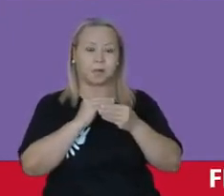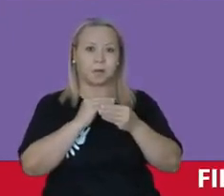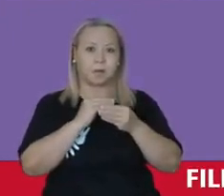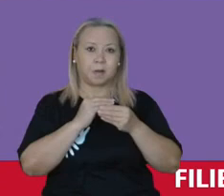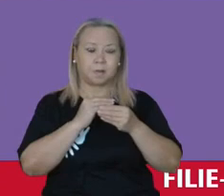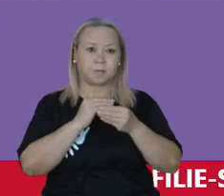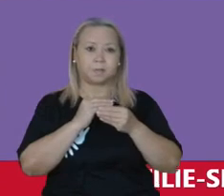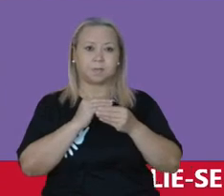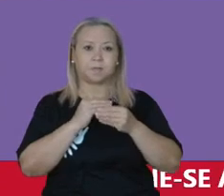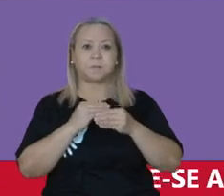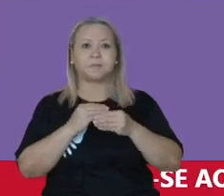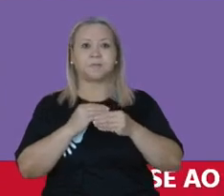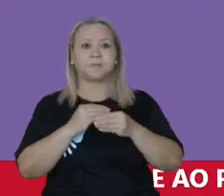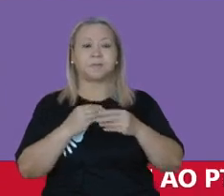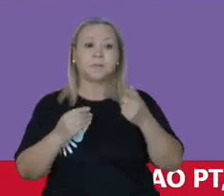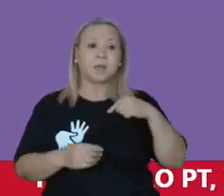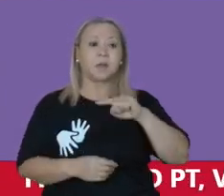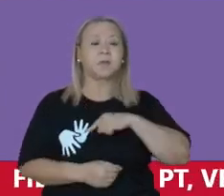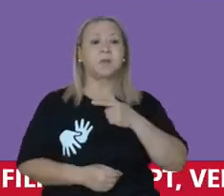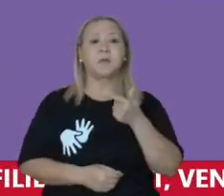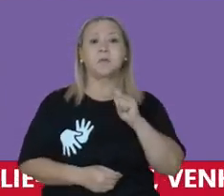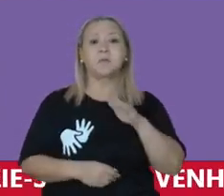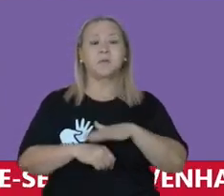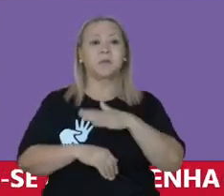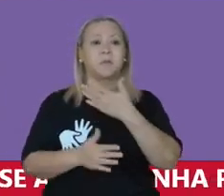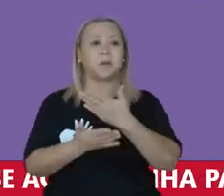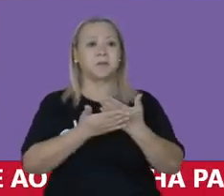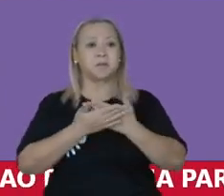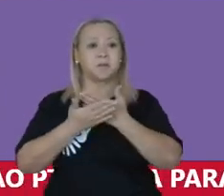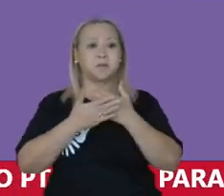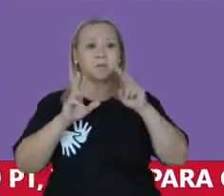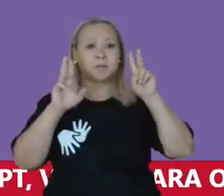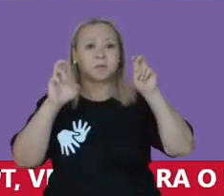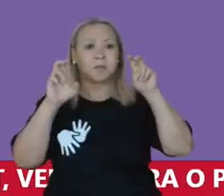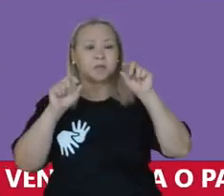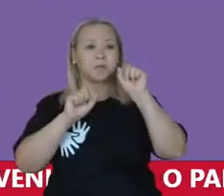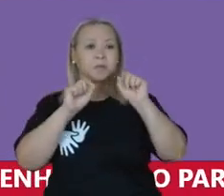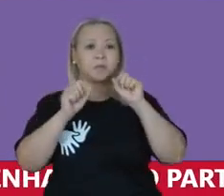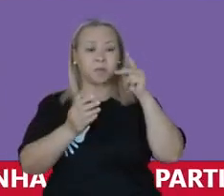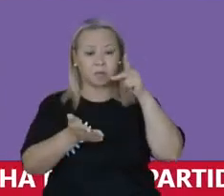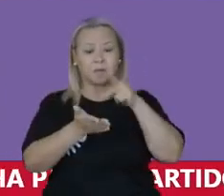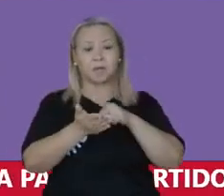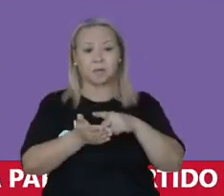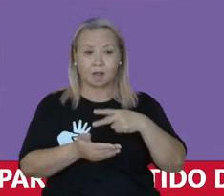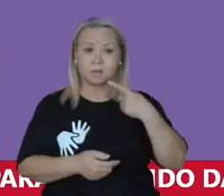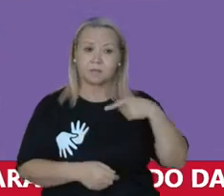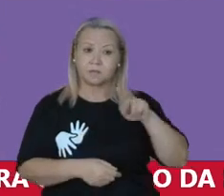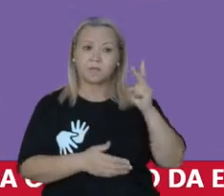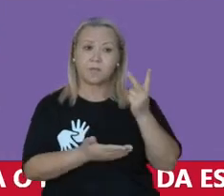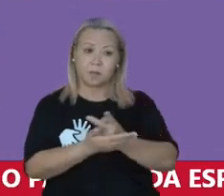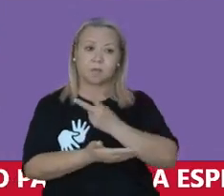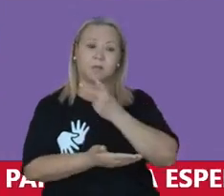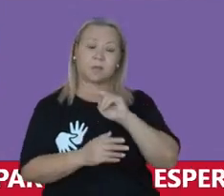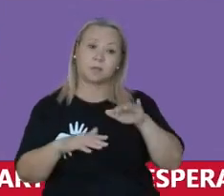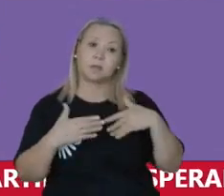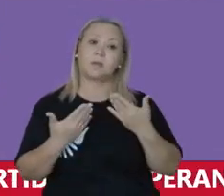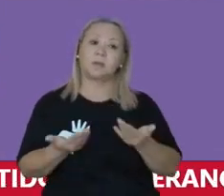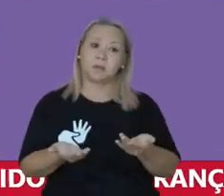de 2019, a gente não viu mais tantos estudos sobre o que de fato vai acontecer.